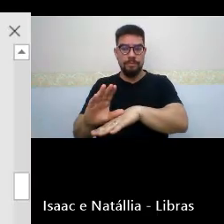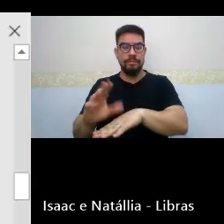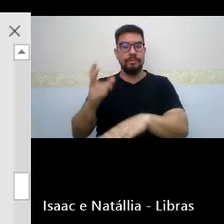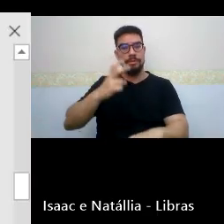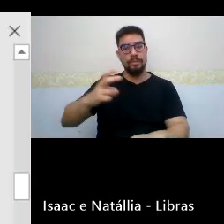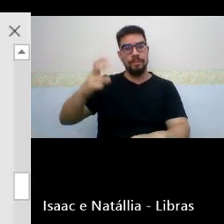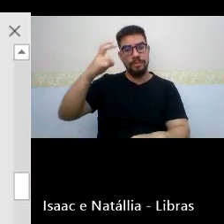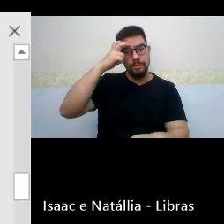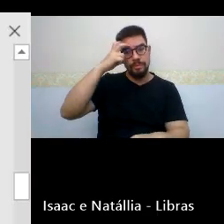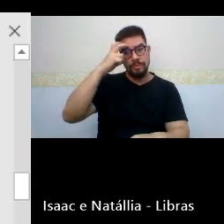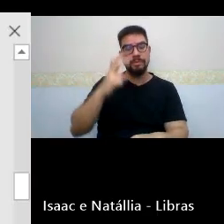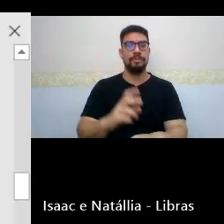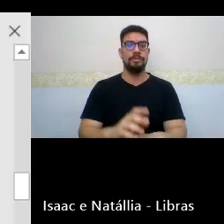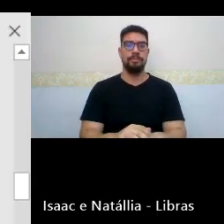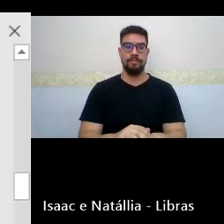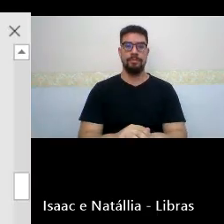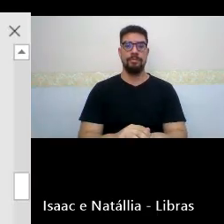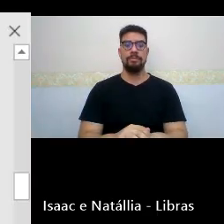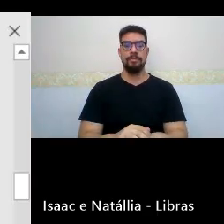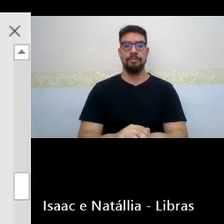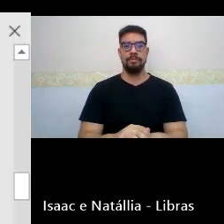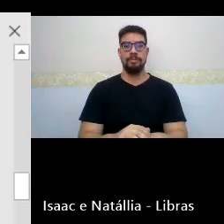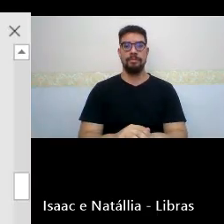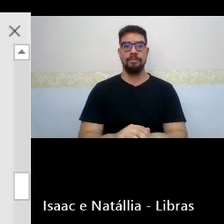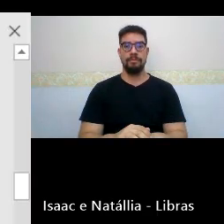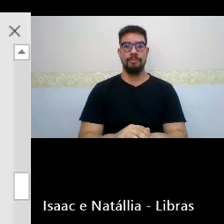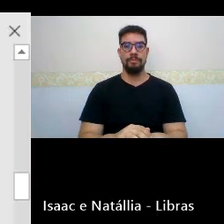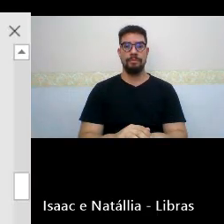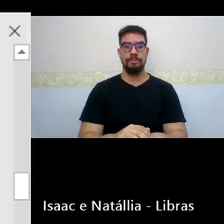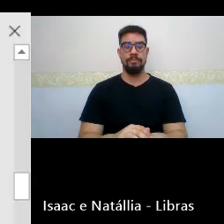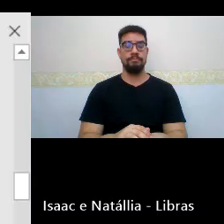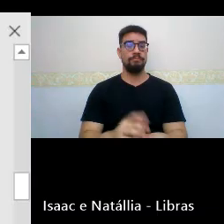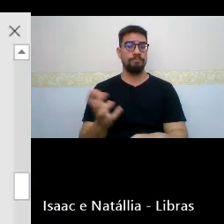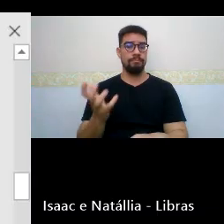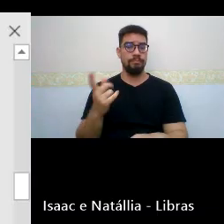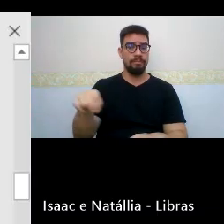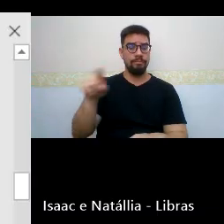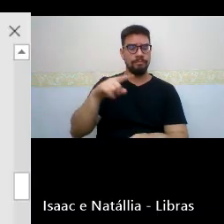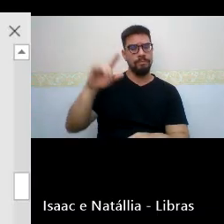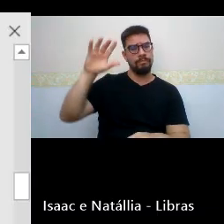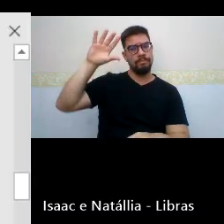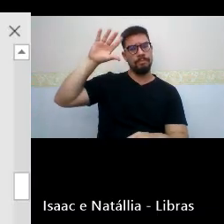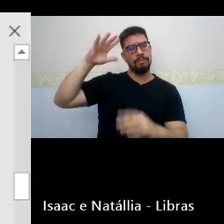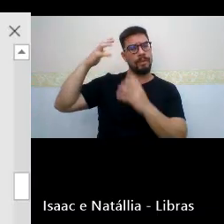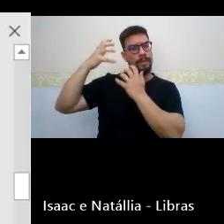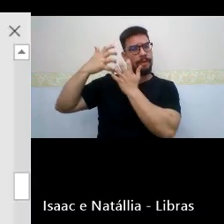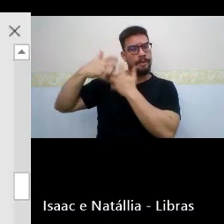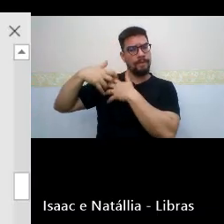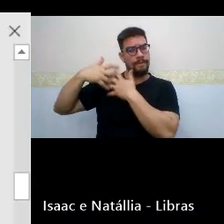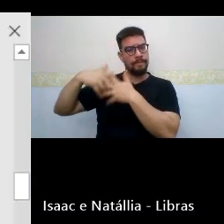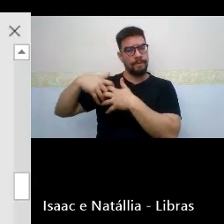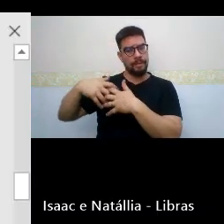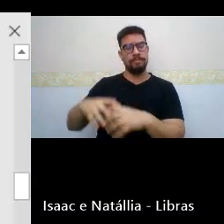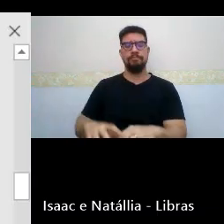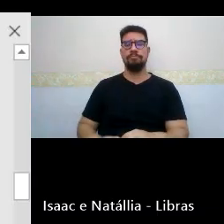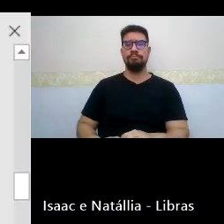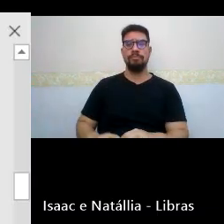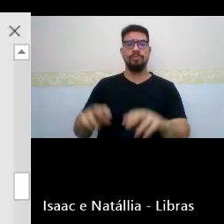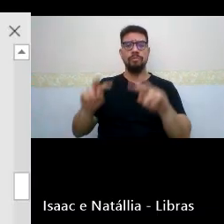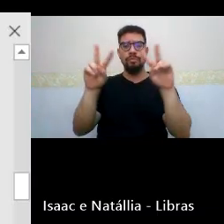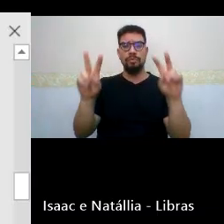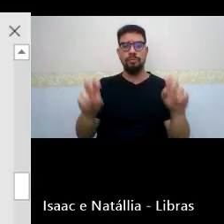vou parar aqui um pouquinho e chamar vocês para uma reflexão. Eu estou falando de um ser humano.